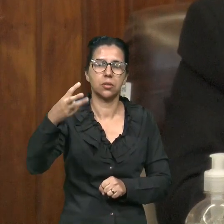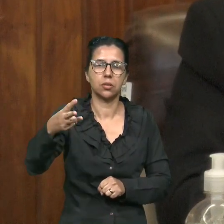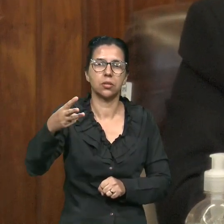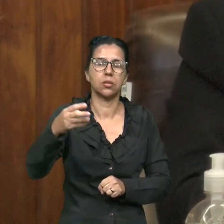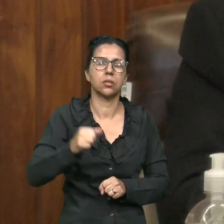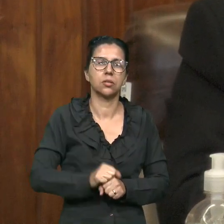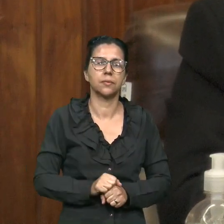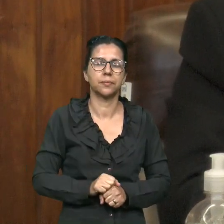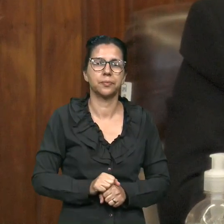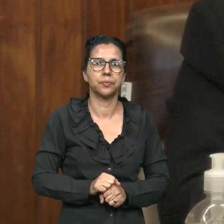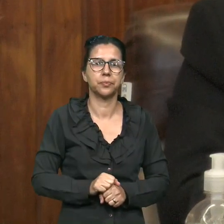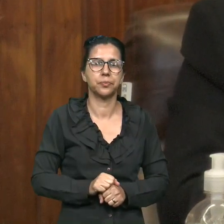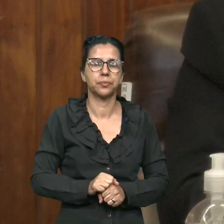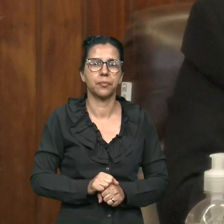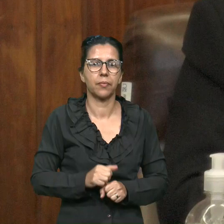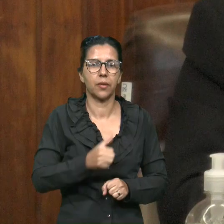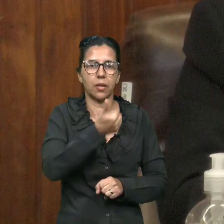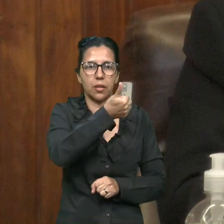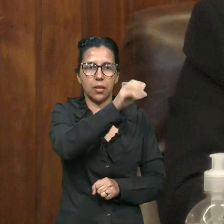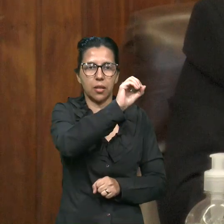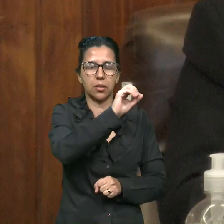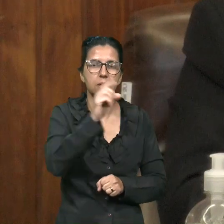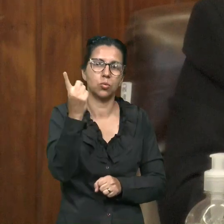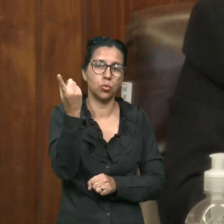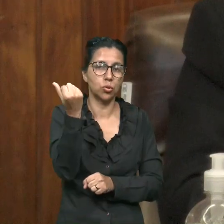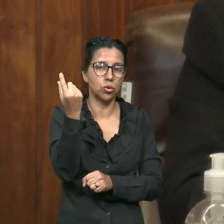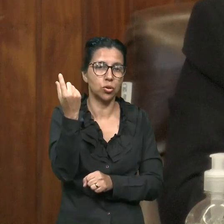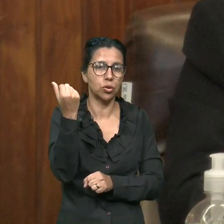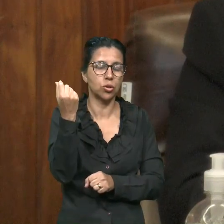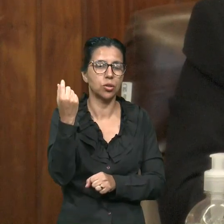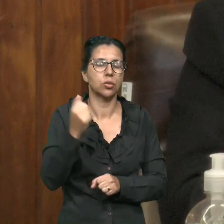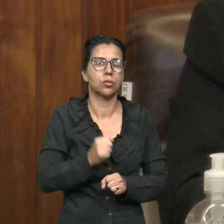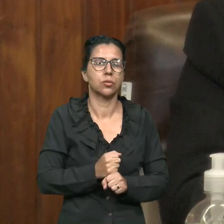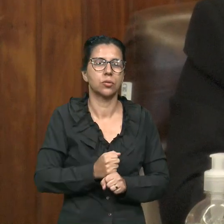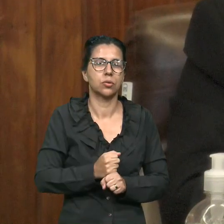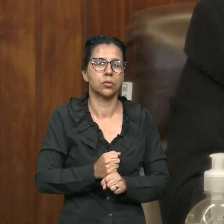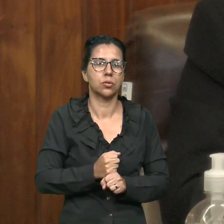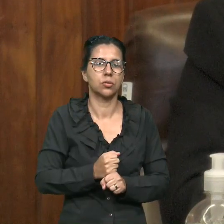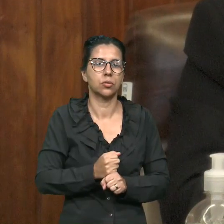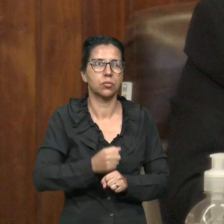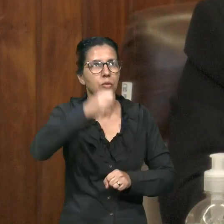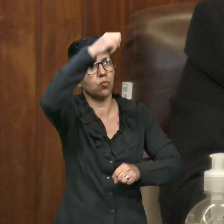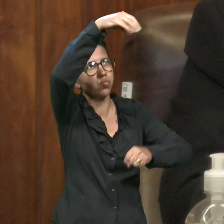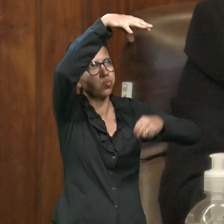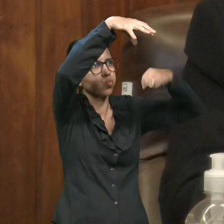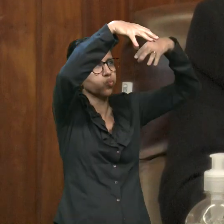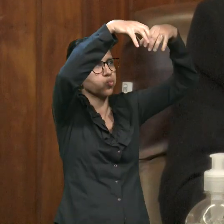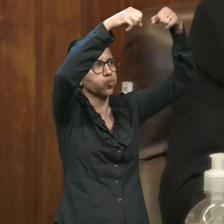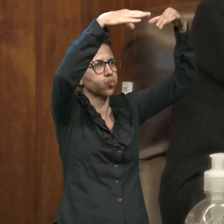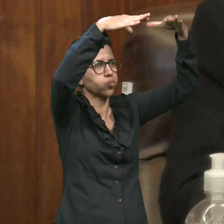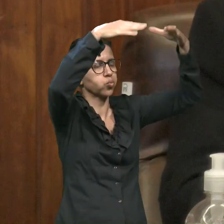R$ 5.896.163,22. Décimo, tomada de preço 15/2022, refletores do estádio de MAC. Valor do